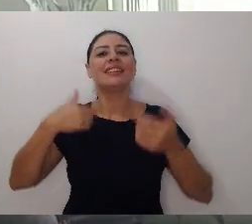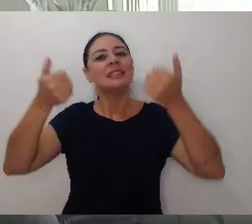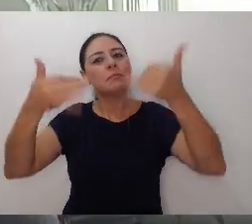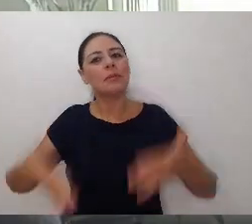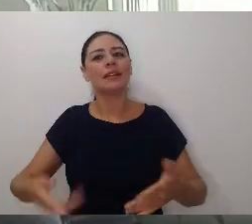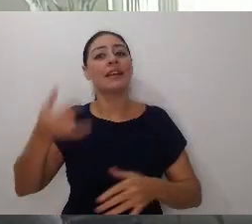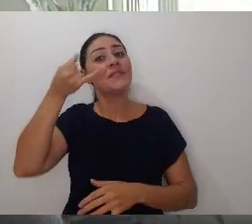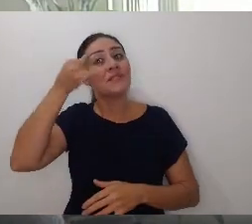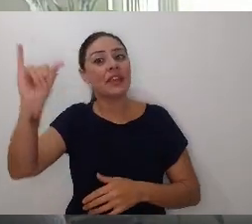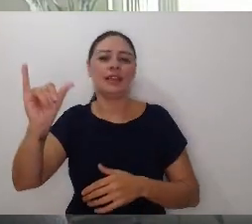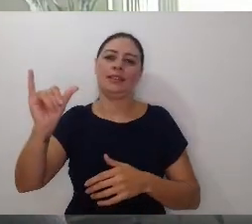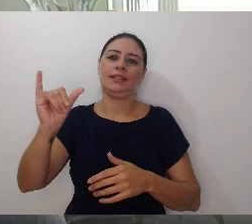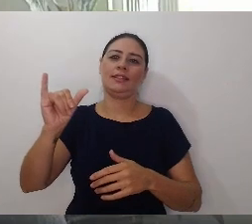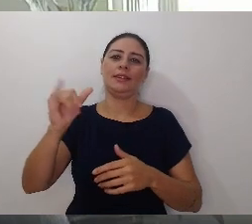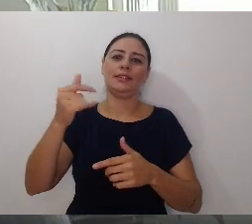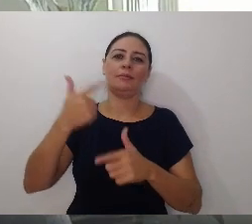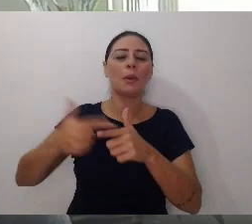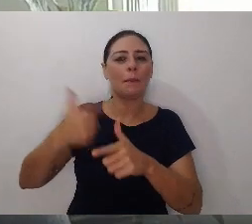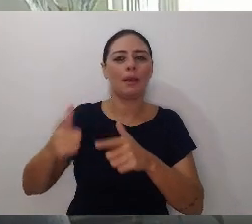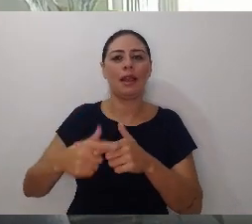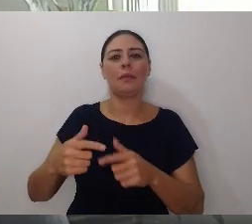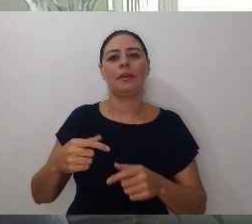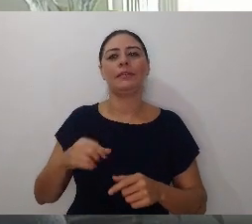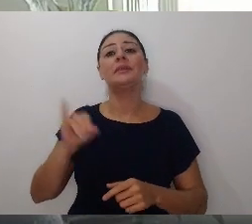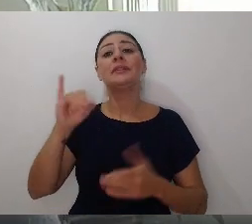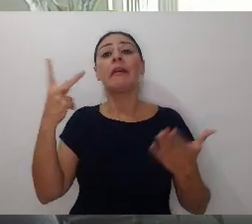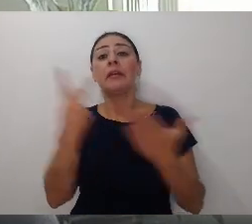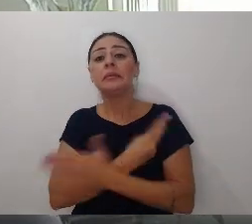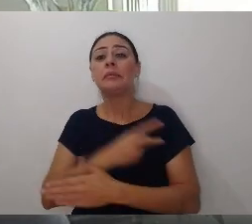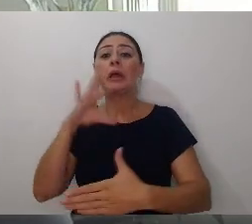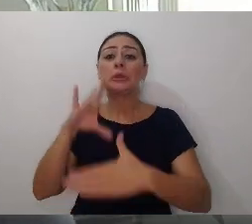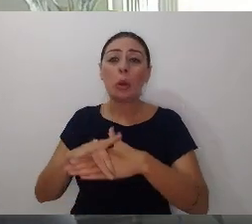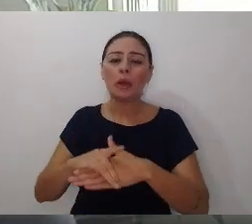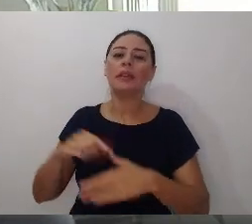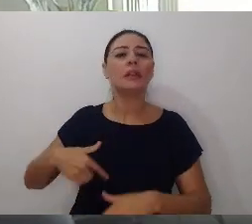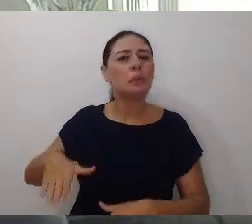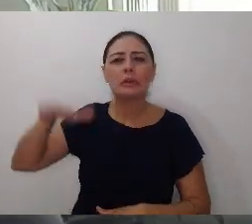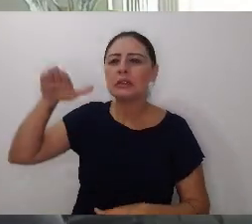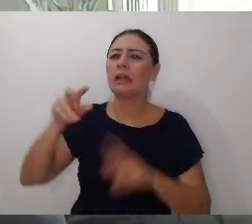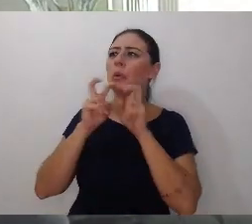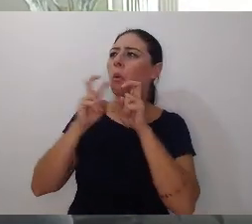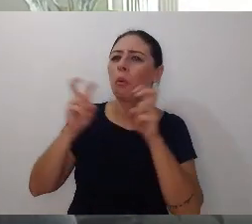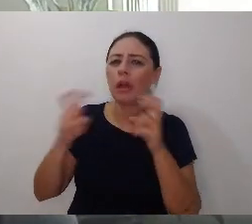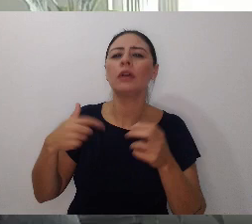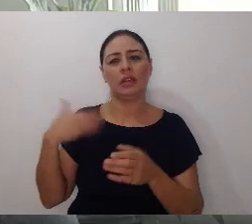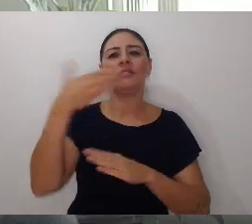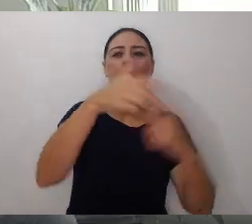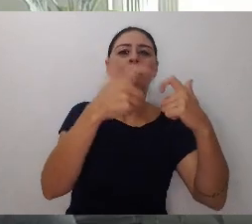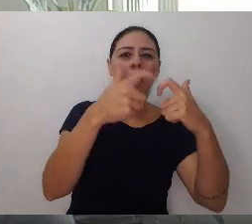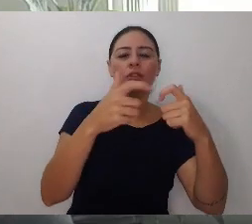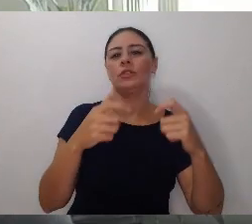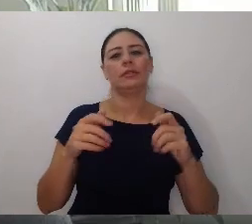porque a gente busca, assim, tentar nessa prevenção, porque hoje a gente fica muito na doença, aí vou no pediatra porque meu filho não está crescendo, não,